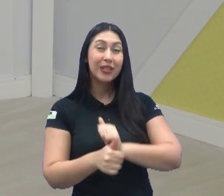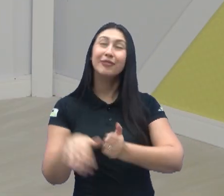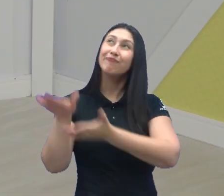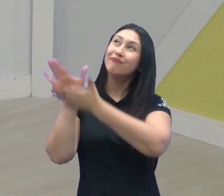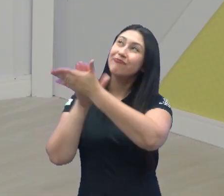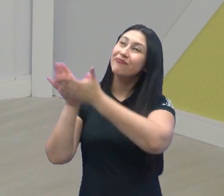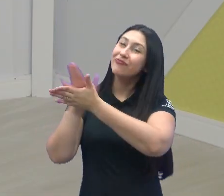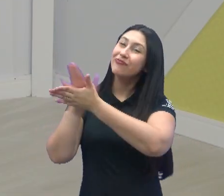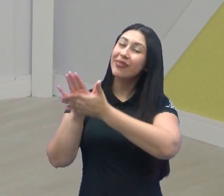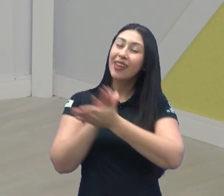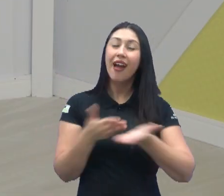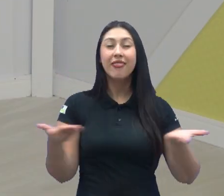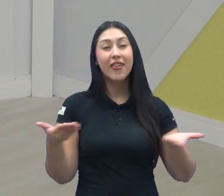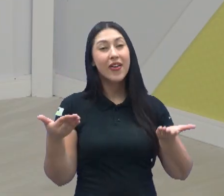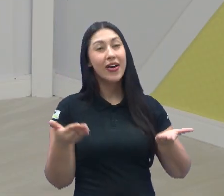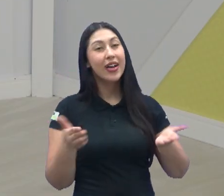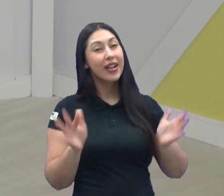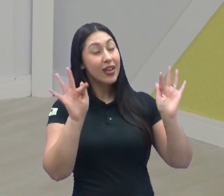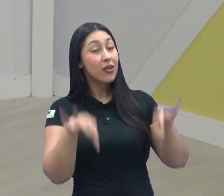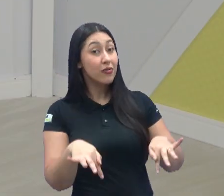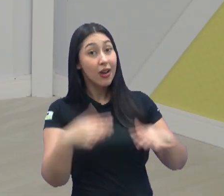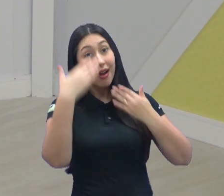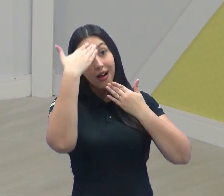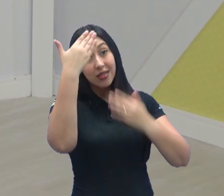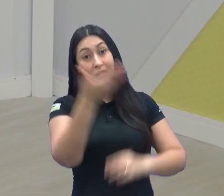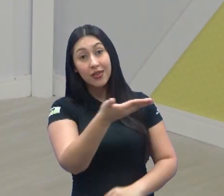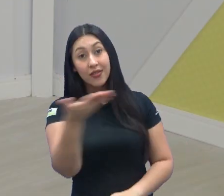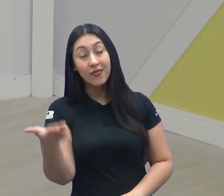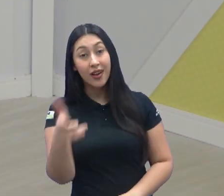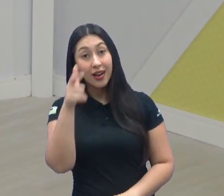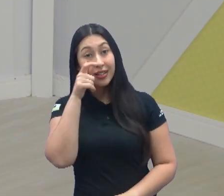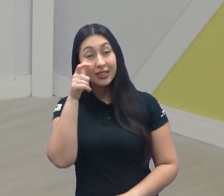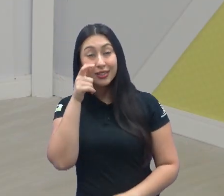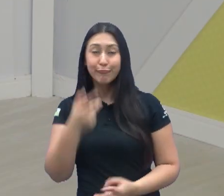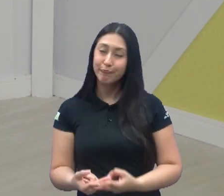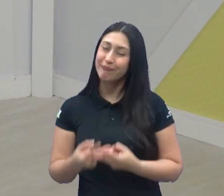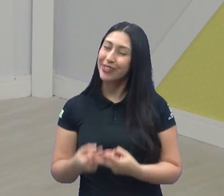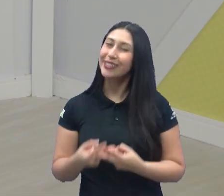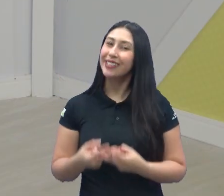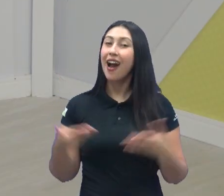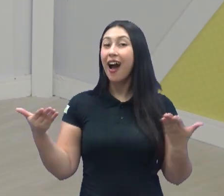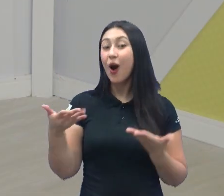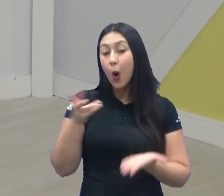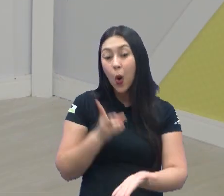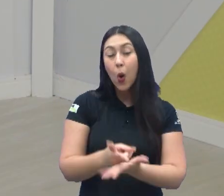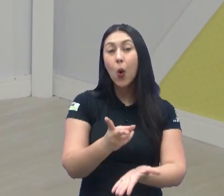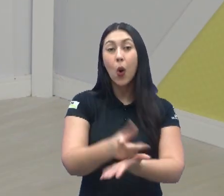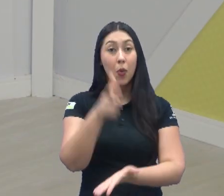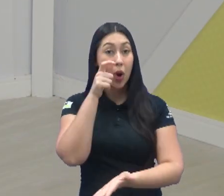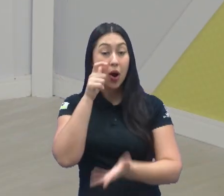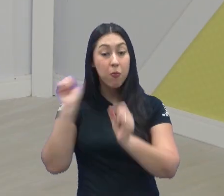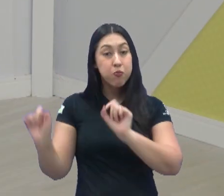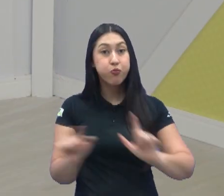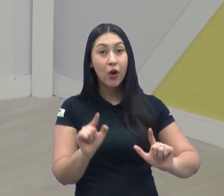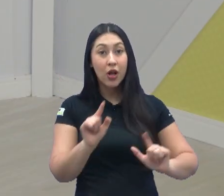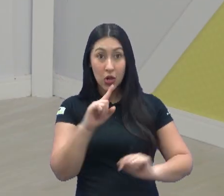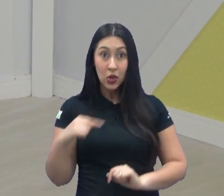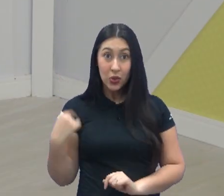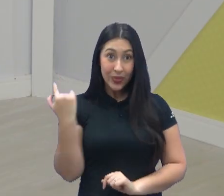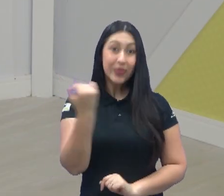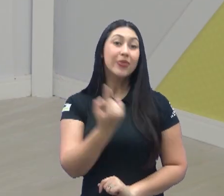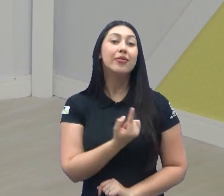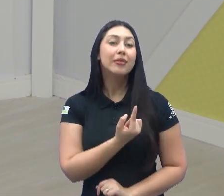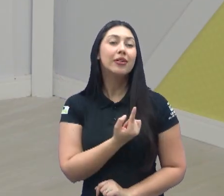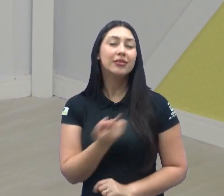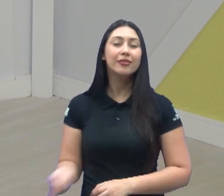A gente vai chegando ao final do programa de hoje, agradecendo a sua audiência, a sua paciência. Você fica agora com a programação da TV Câmara. Eu, Paulito, Luizão e grande equipe. A